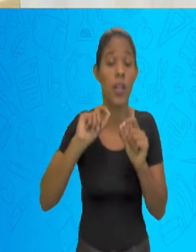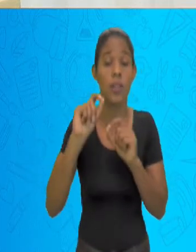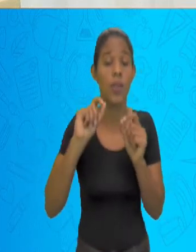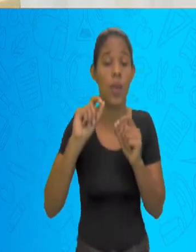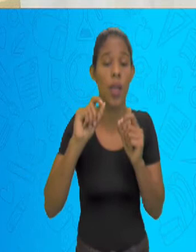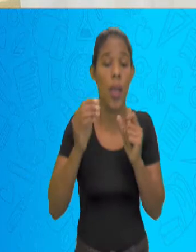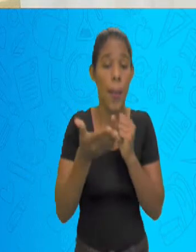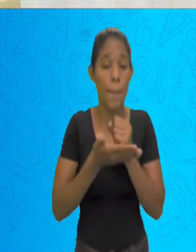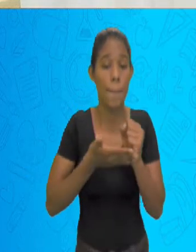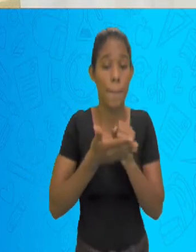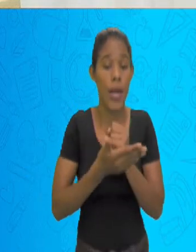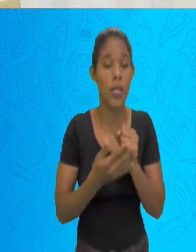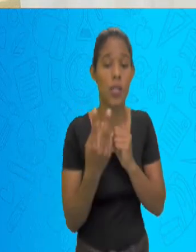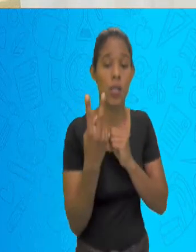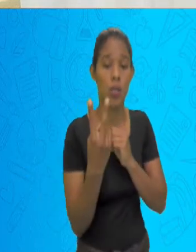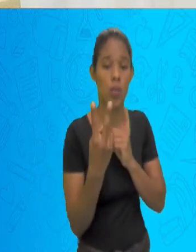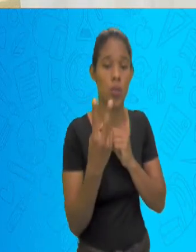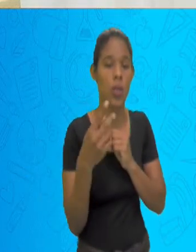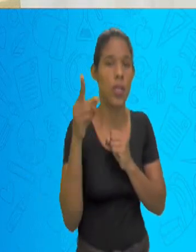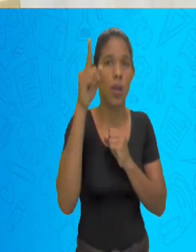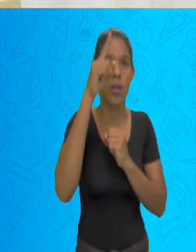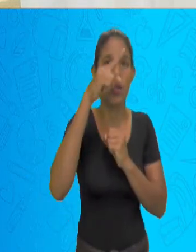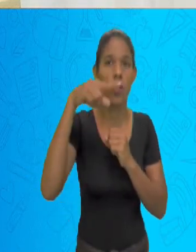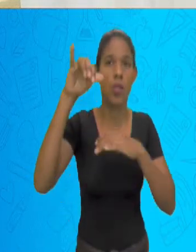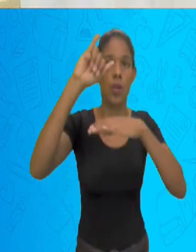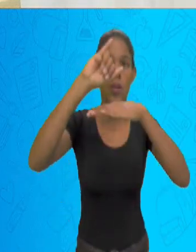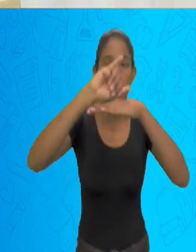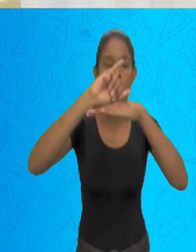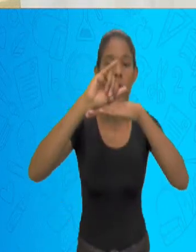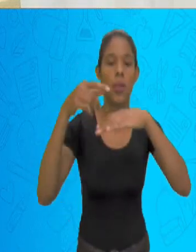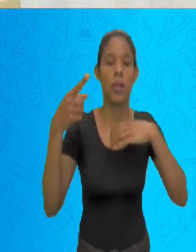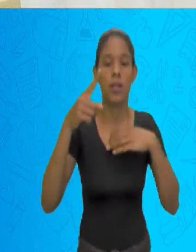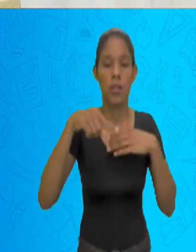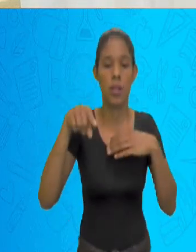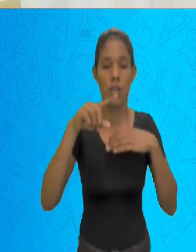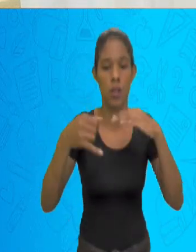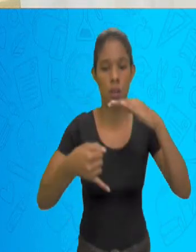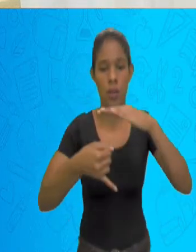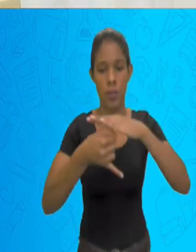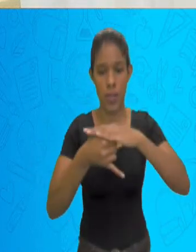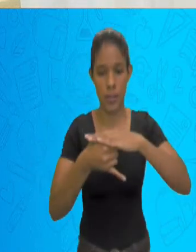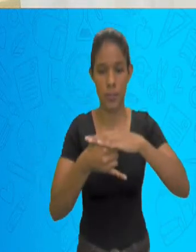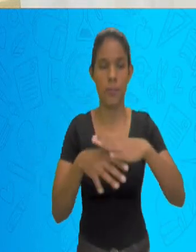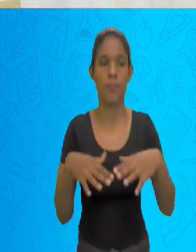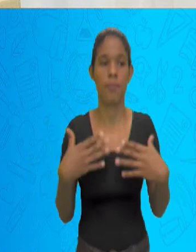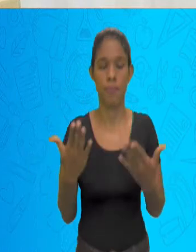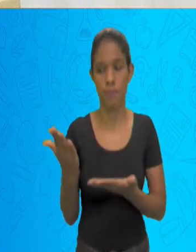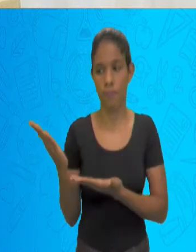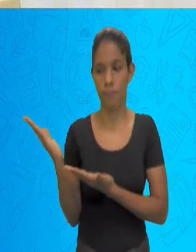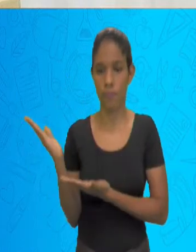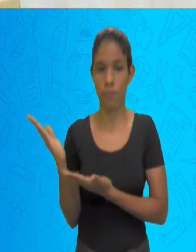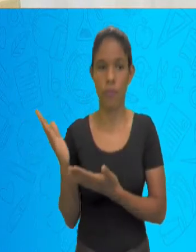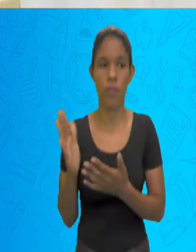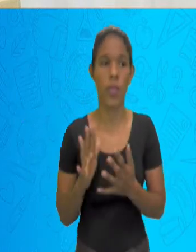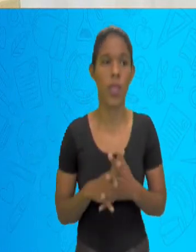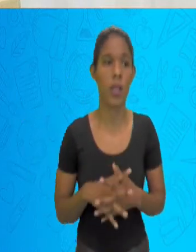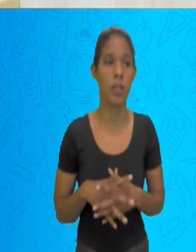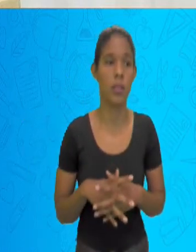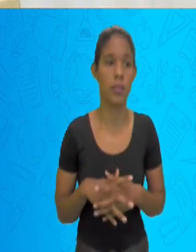ó, círculo em cima, círculo embaixo. Vou deixar aqui